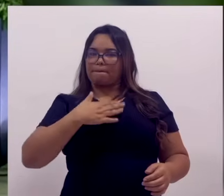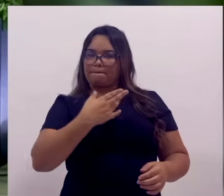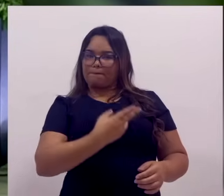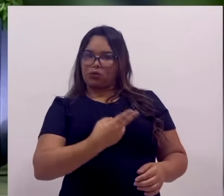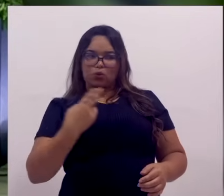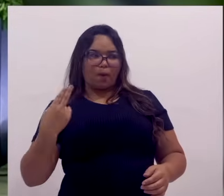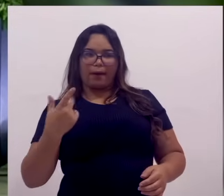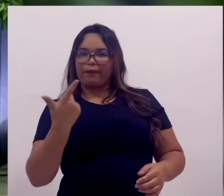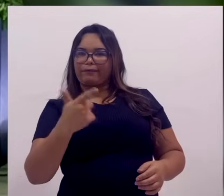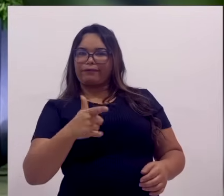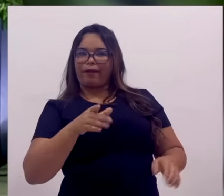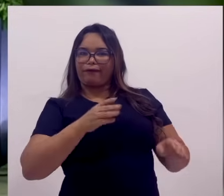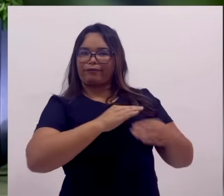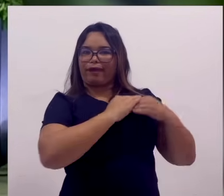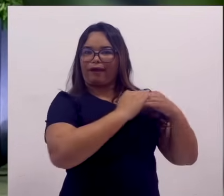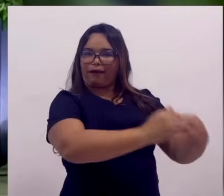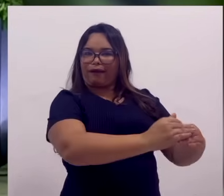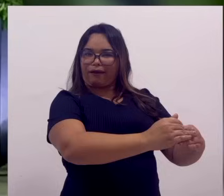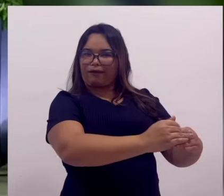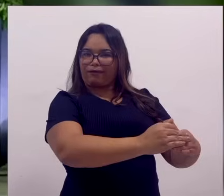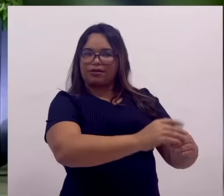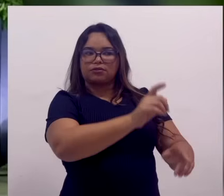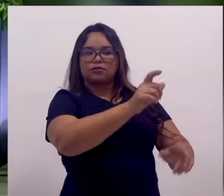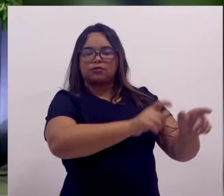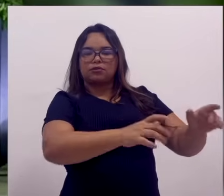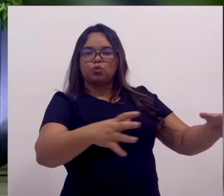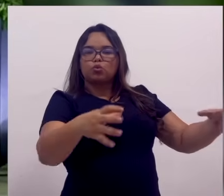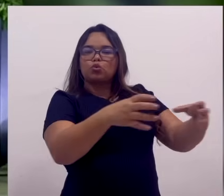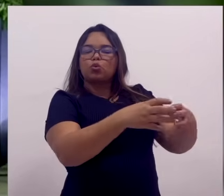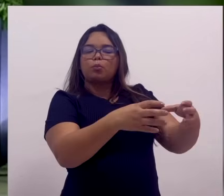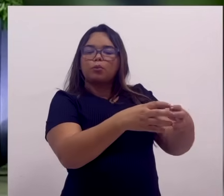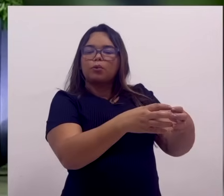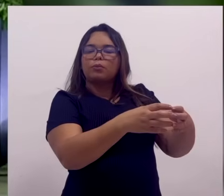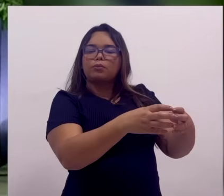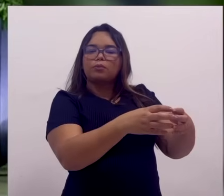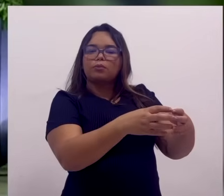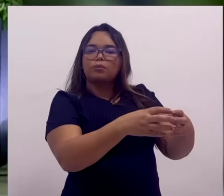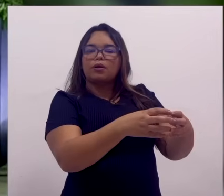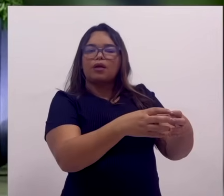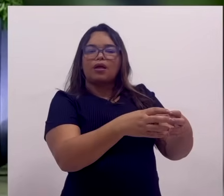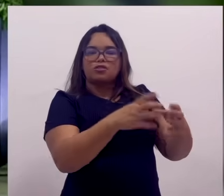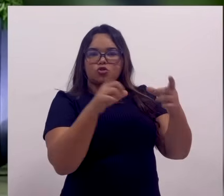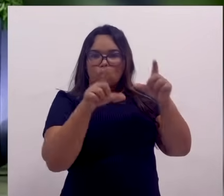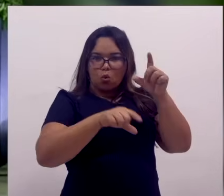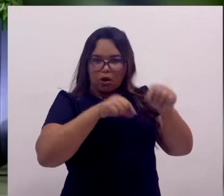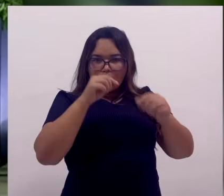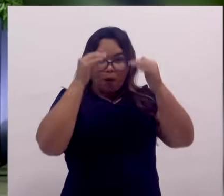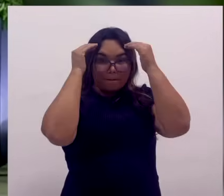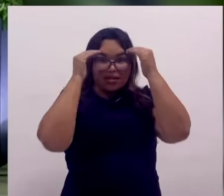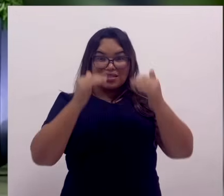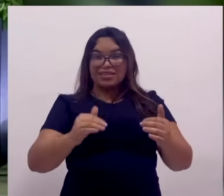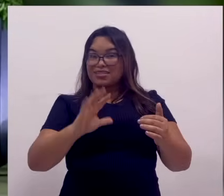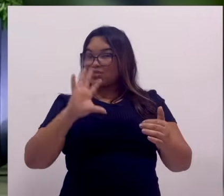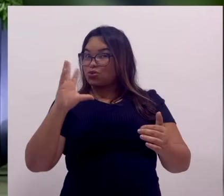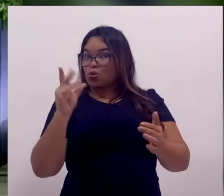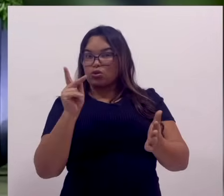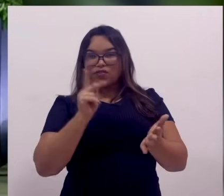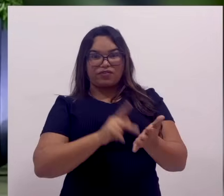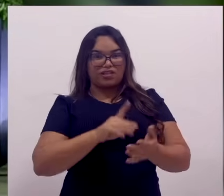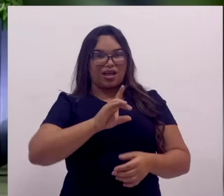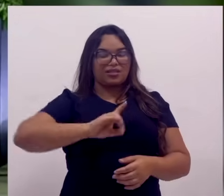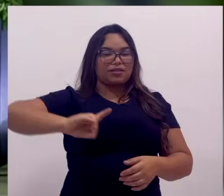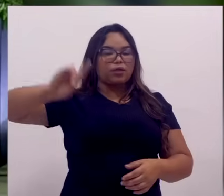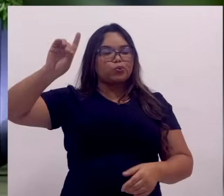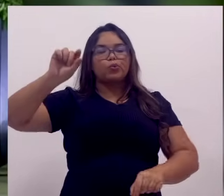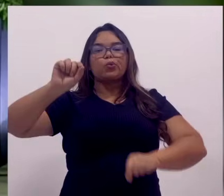há reprovação aqui. Um pequeno grupo decide que eles seguirão a Jesus Cristo em tudo, toda a verdade.